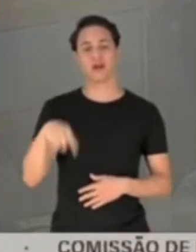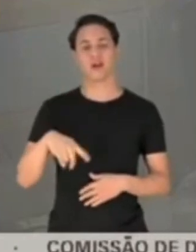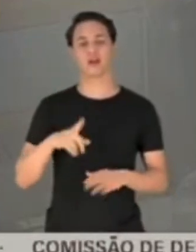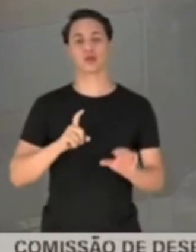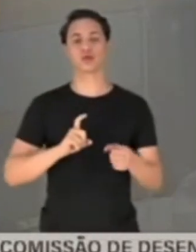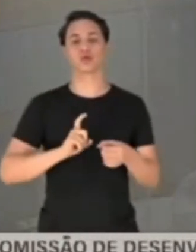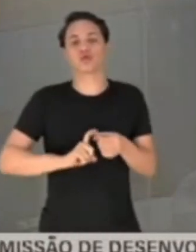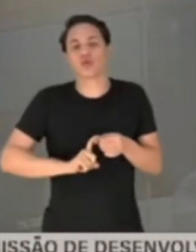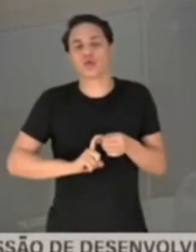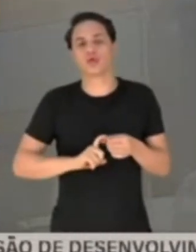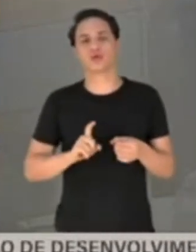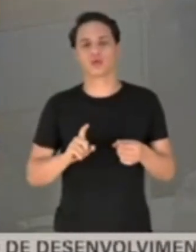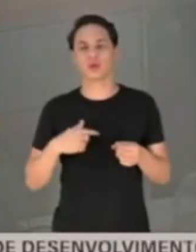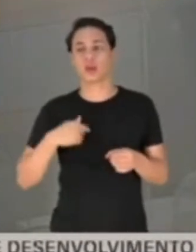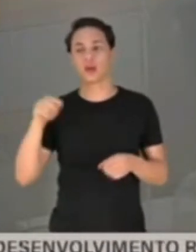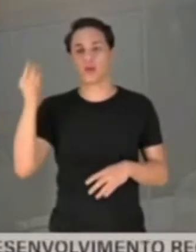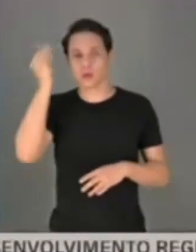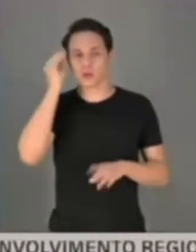de